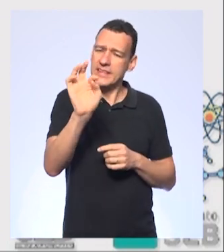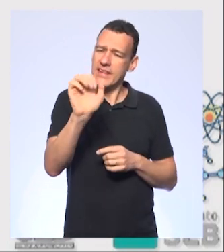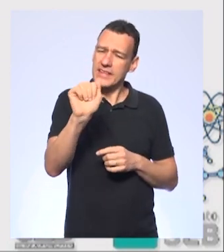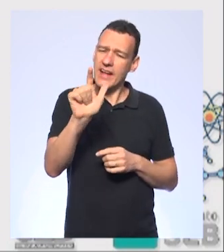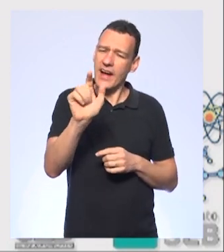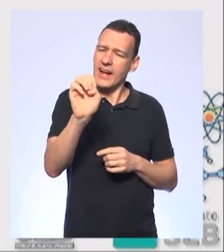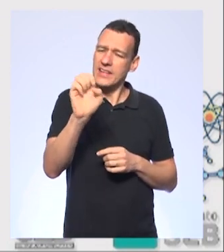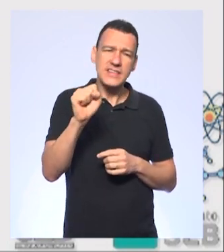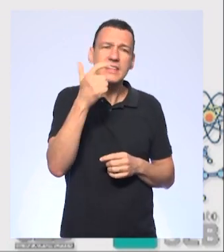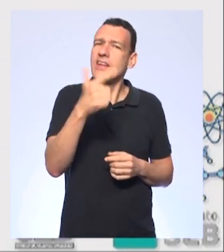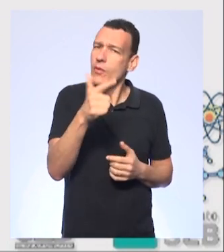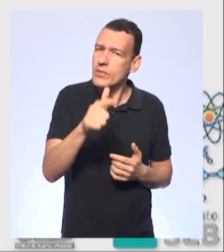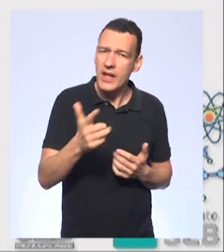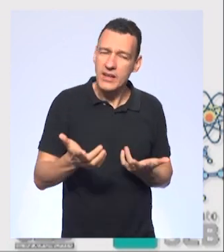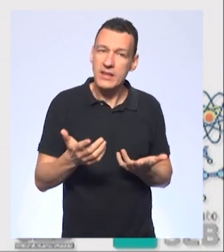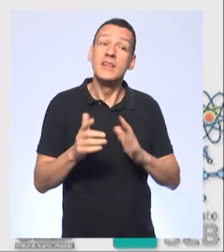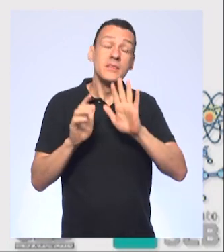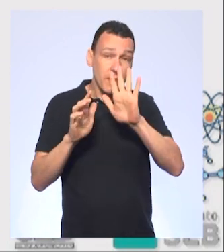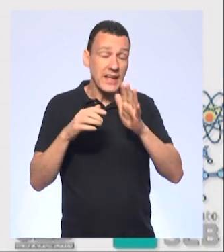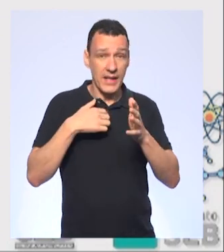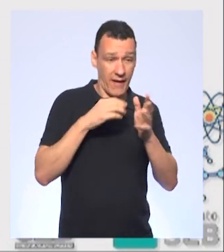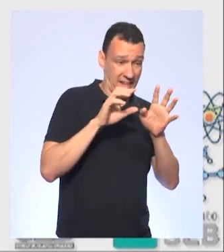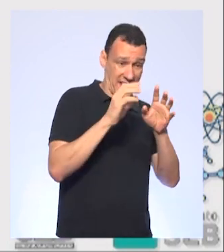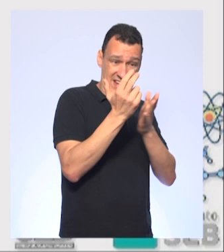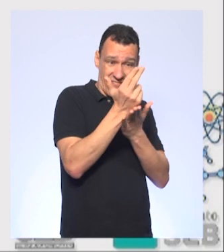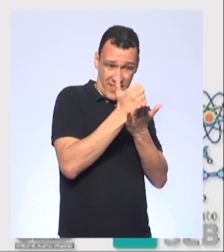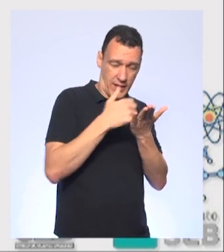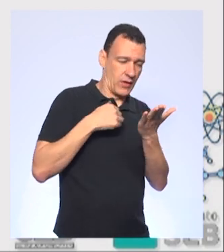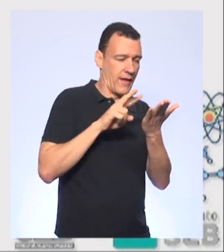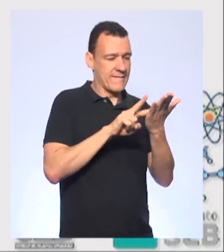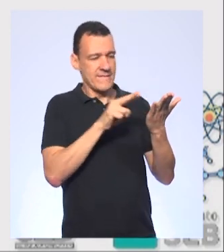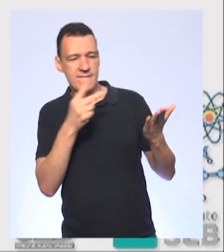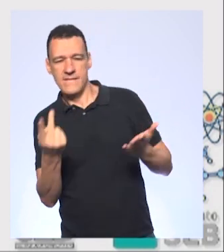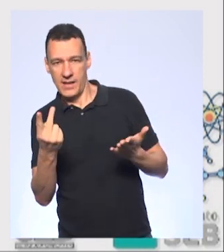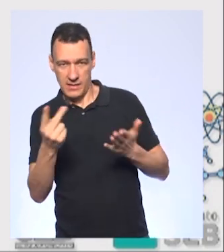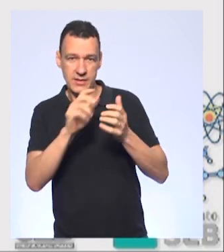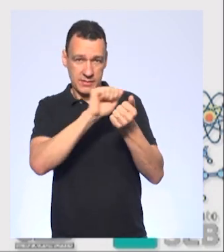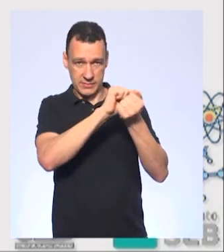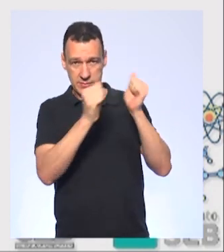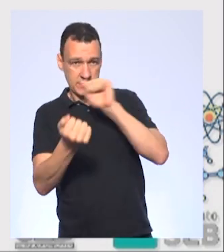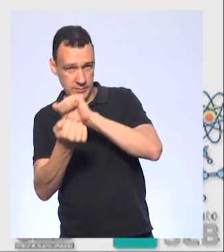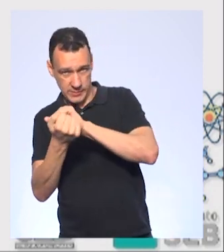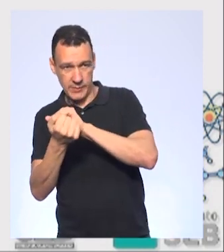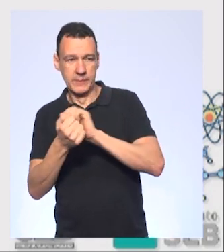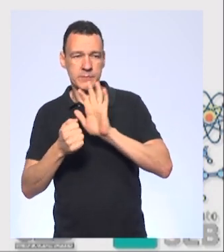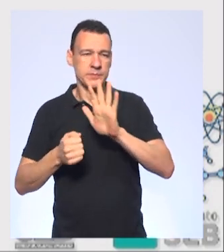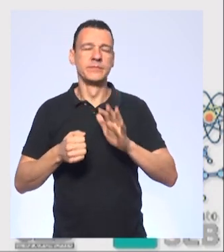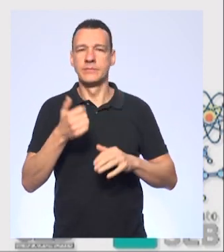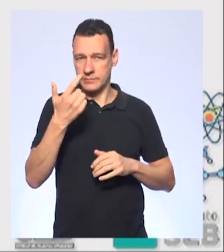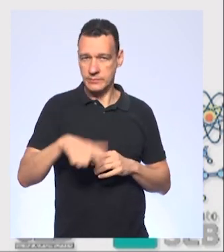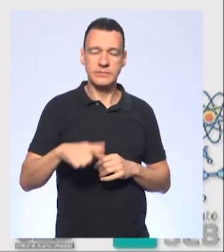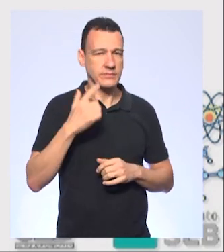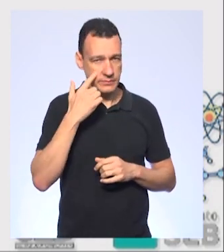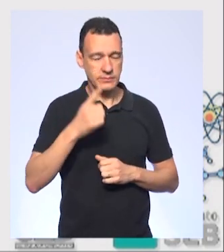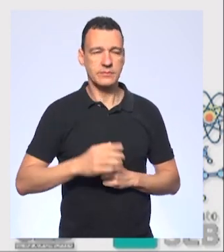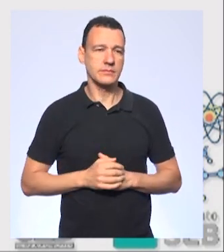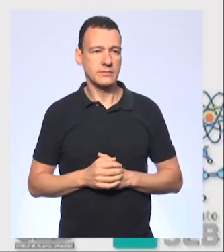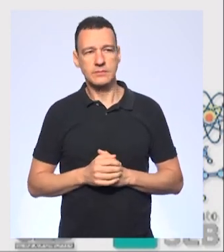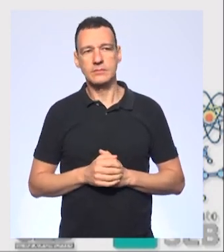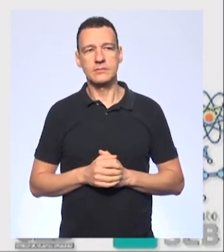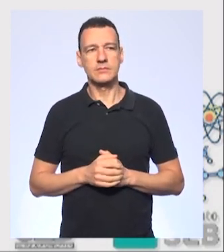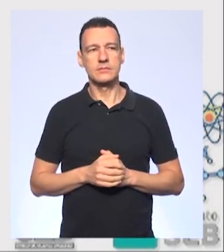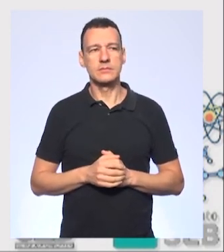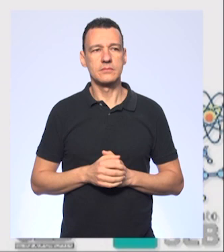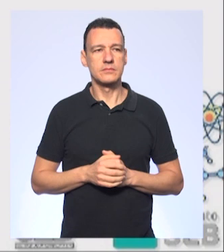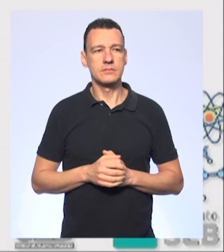vou redesenhar a figura, vou fazer uma figura adaptada com os mesmos valores. Quer ver? Preste atenção. Vê se você já